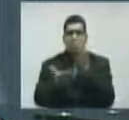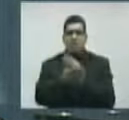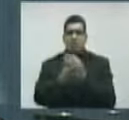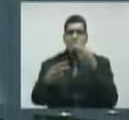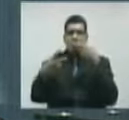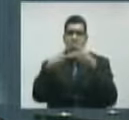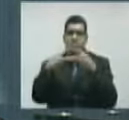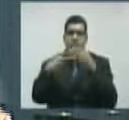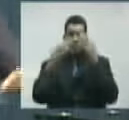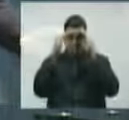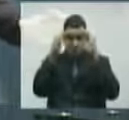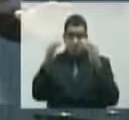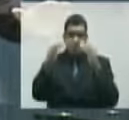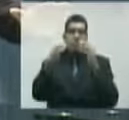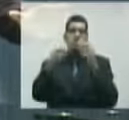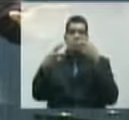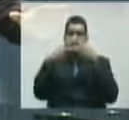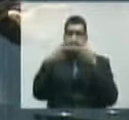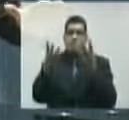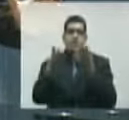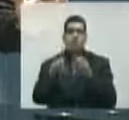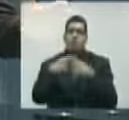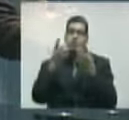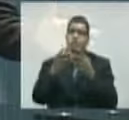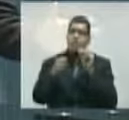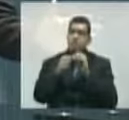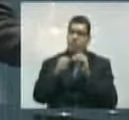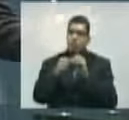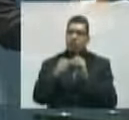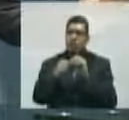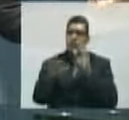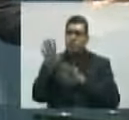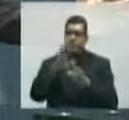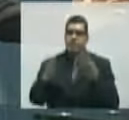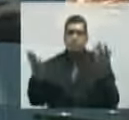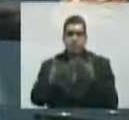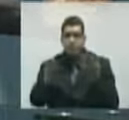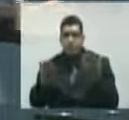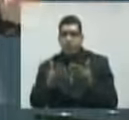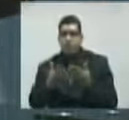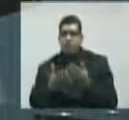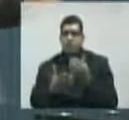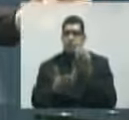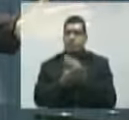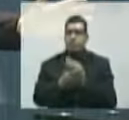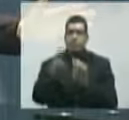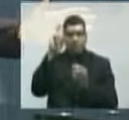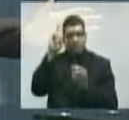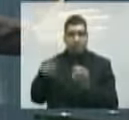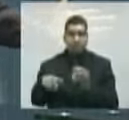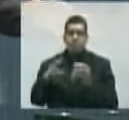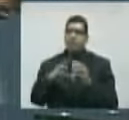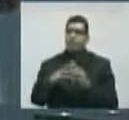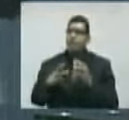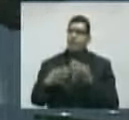administrativa, mas que vai fazer o mise-en-scène hoje, um faz de conta,